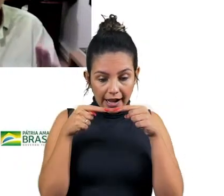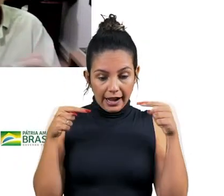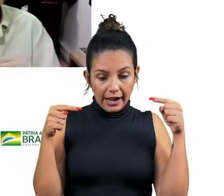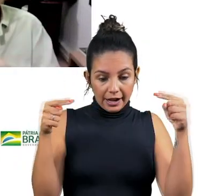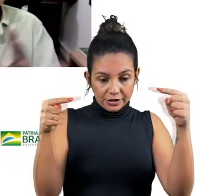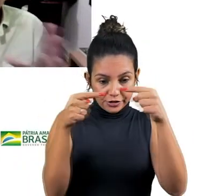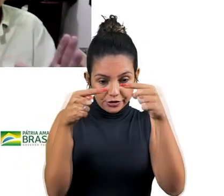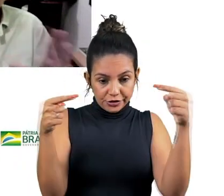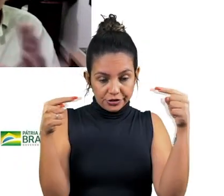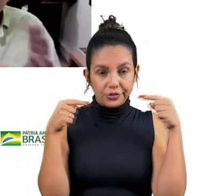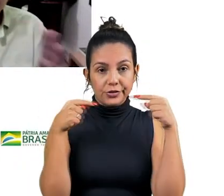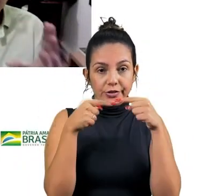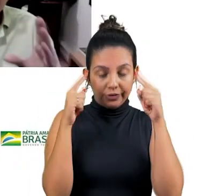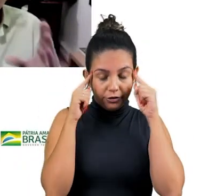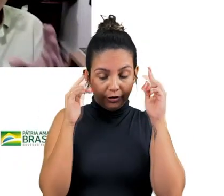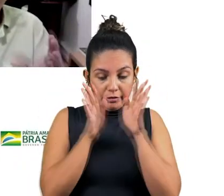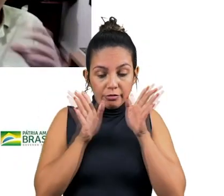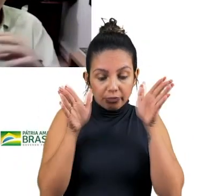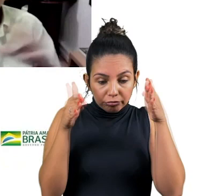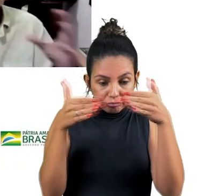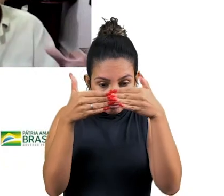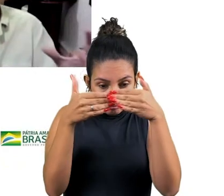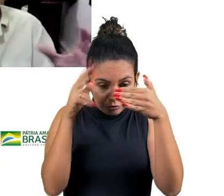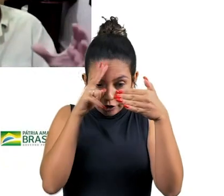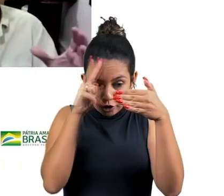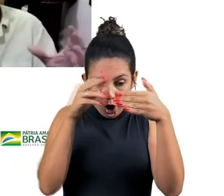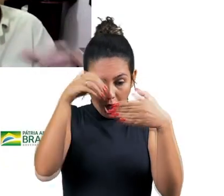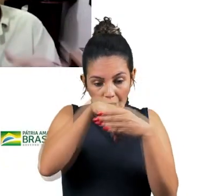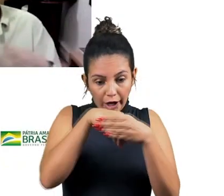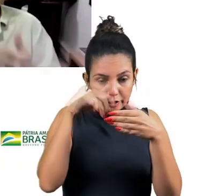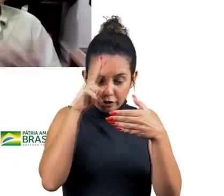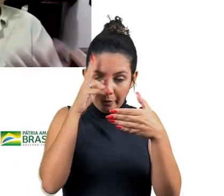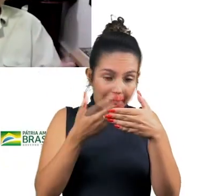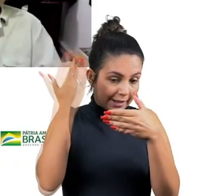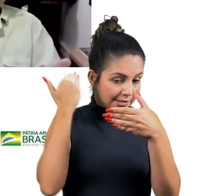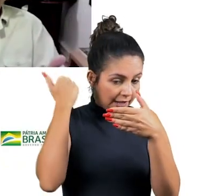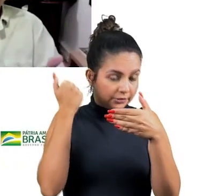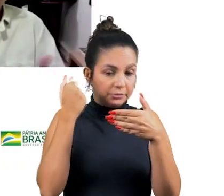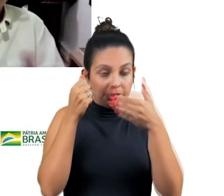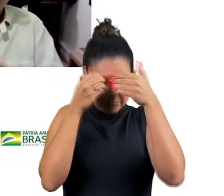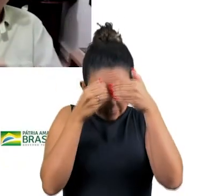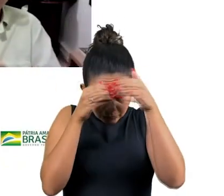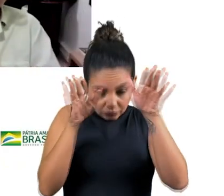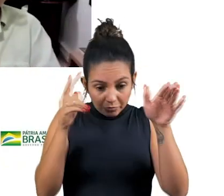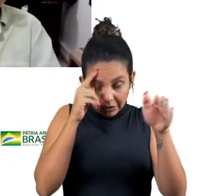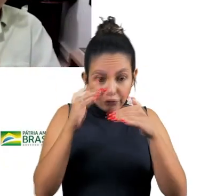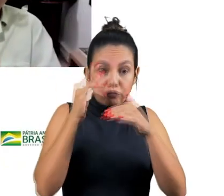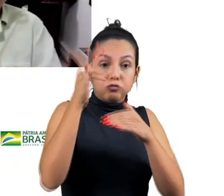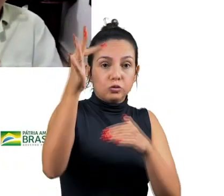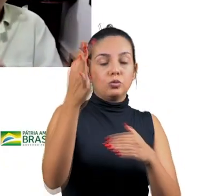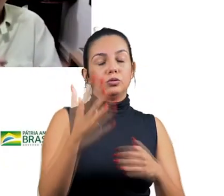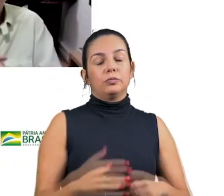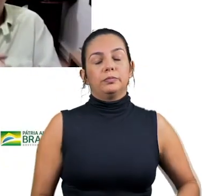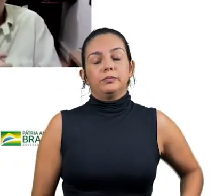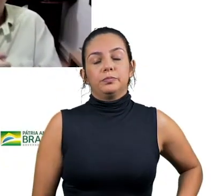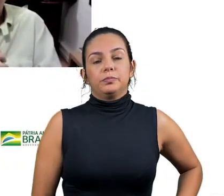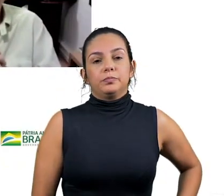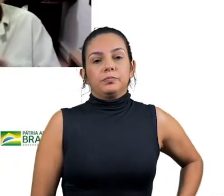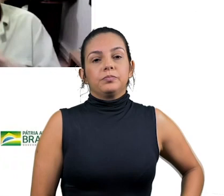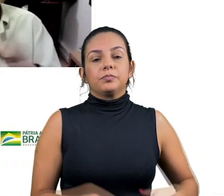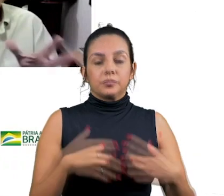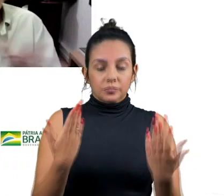da Do tempo. caixa, Fora do tempo, né? da caixa histórica, né, do tempo do passado, e começar a pensar mais no futuro.